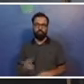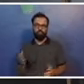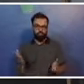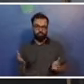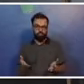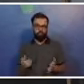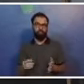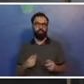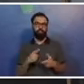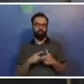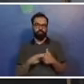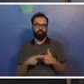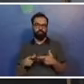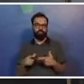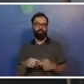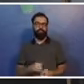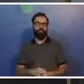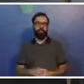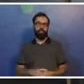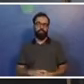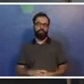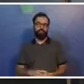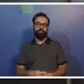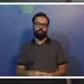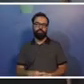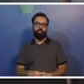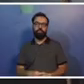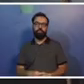problemas, certo? Bom,